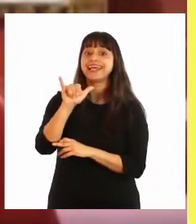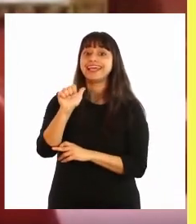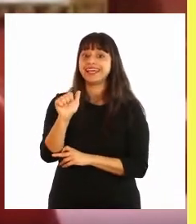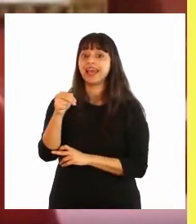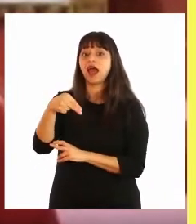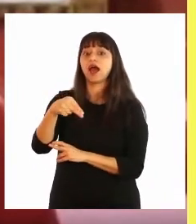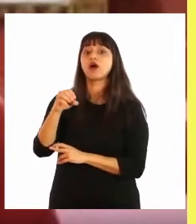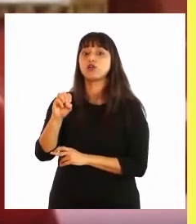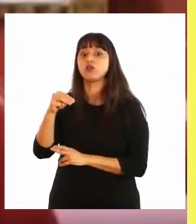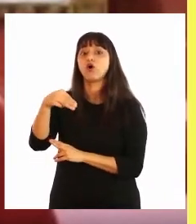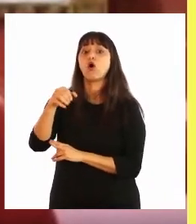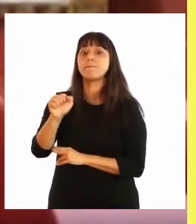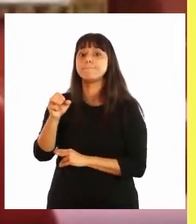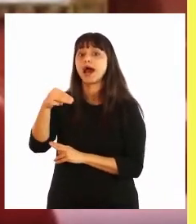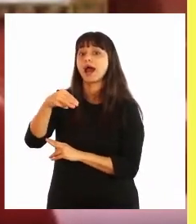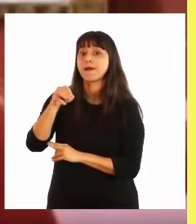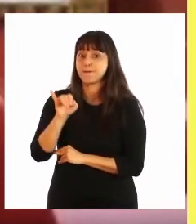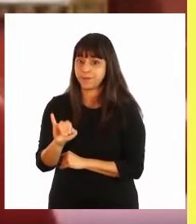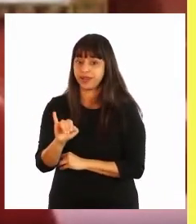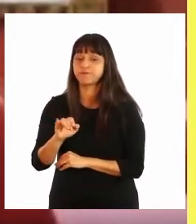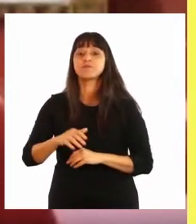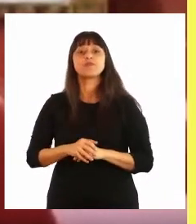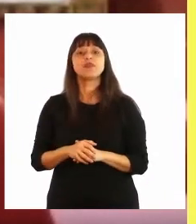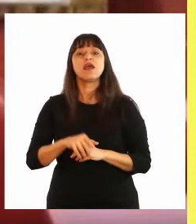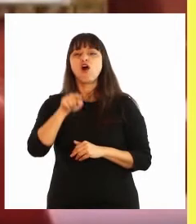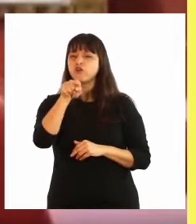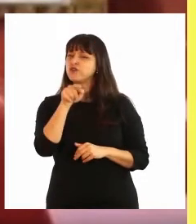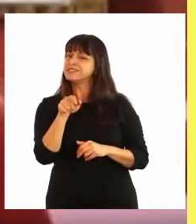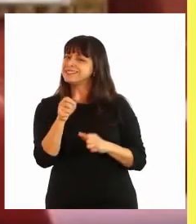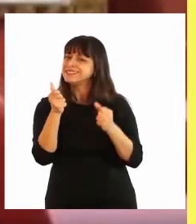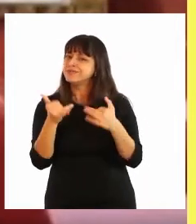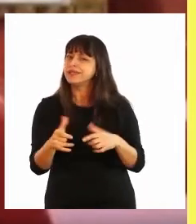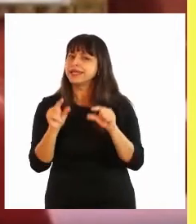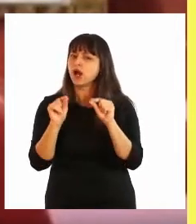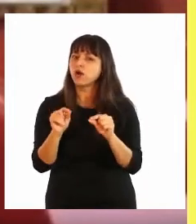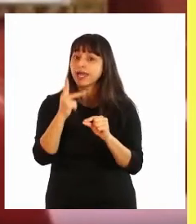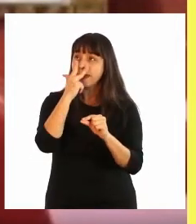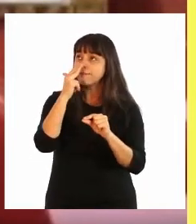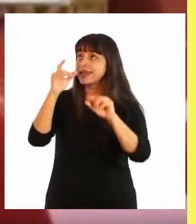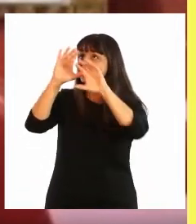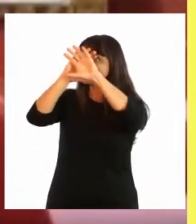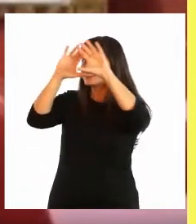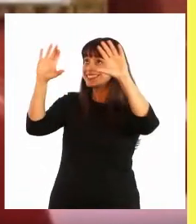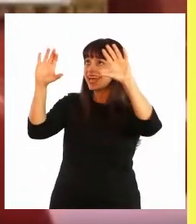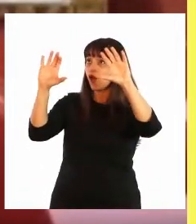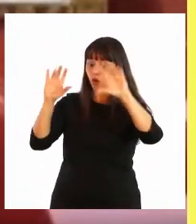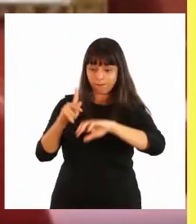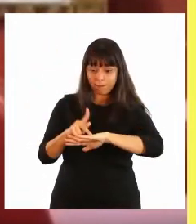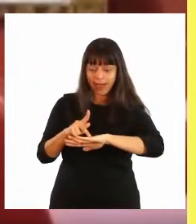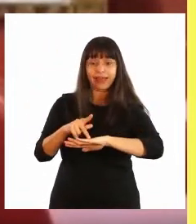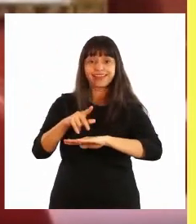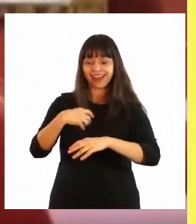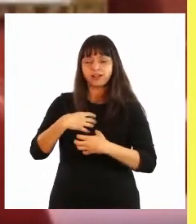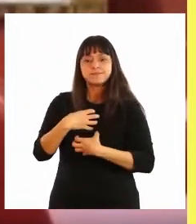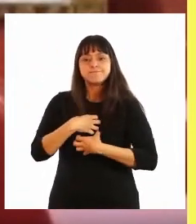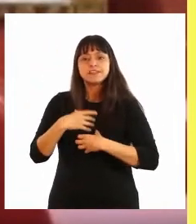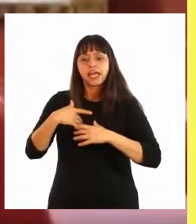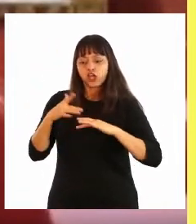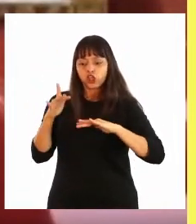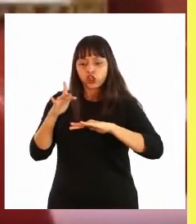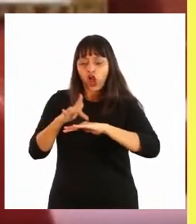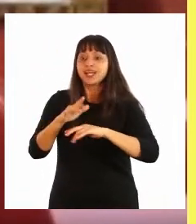quando você fala, né, Maria, sobre tocar um pedacinho do céu, isso é muito mágico nesse